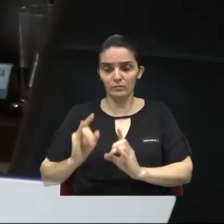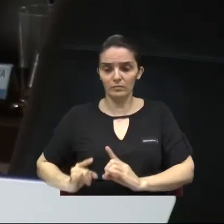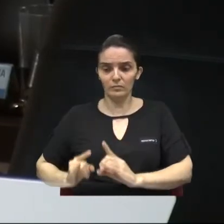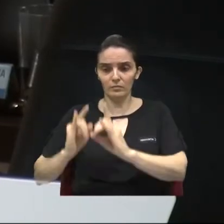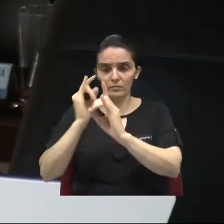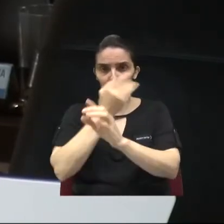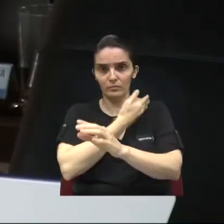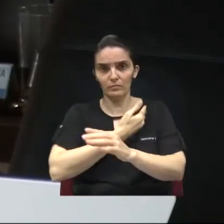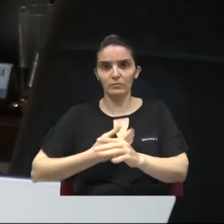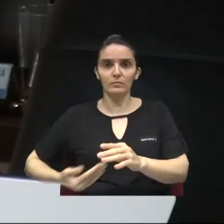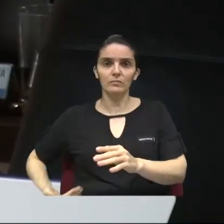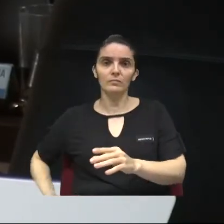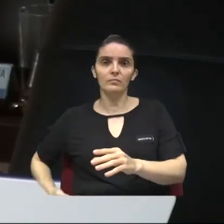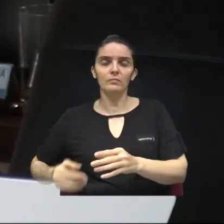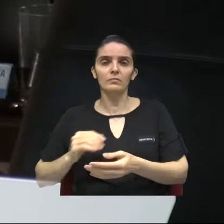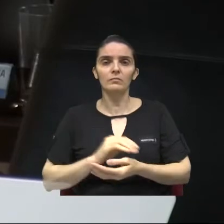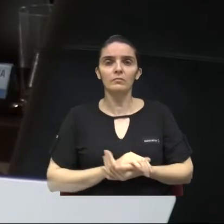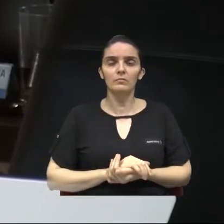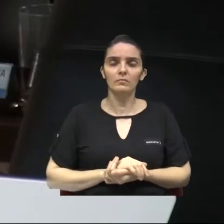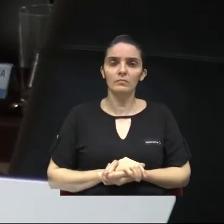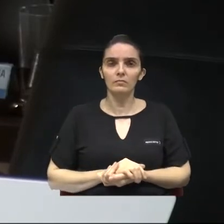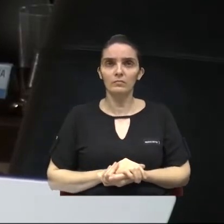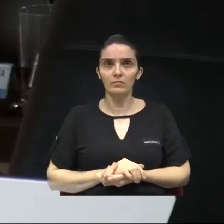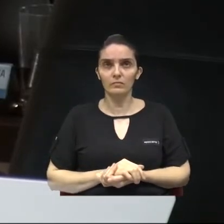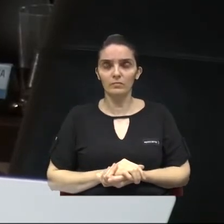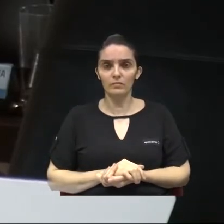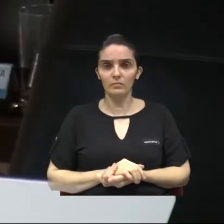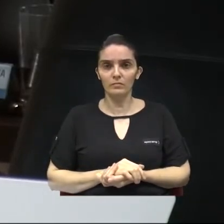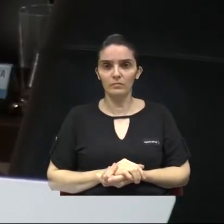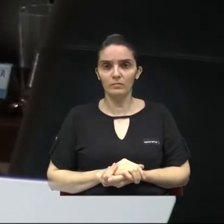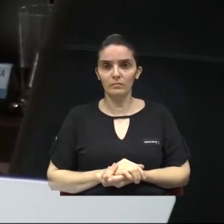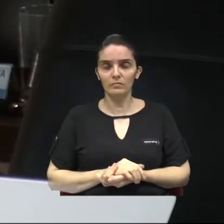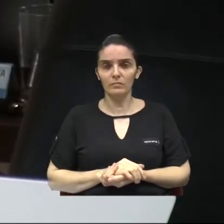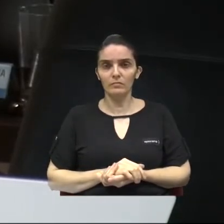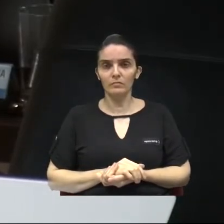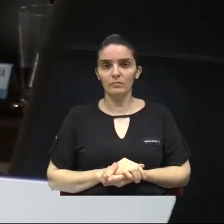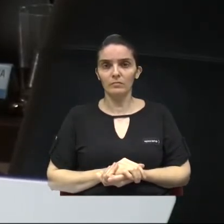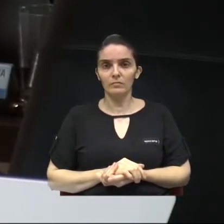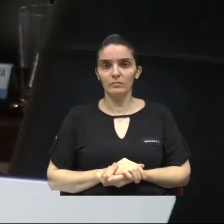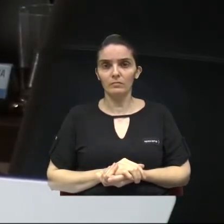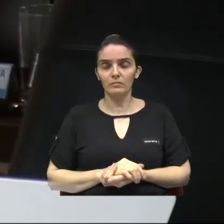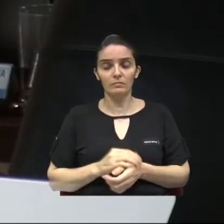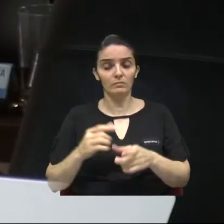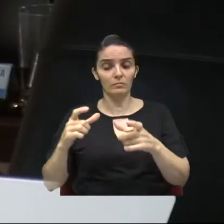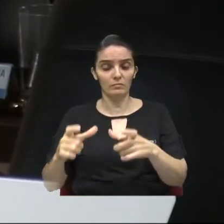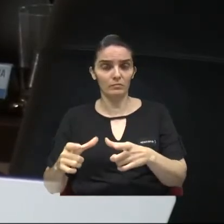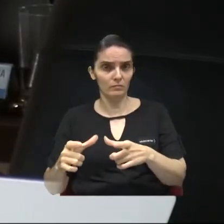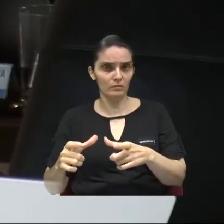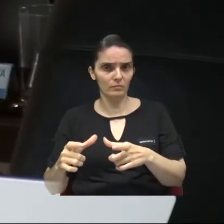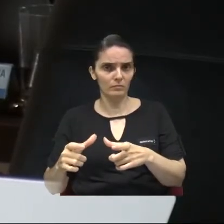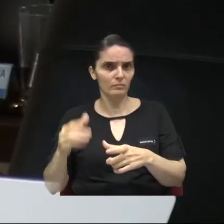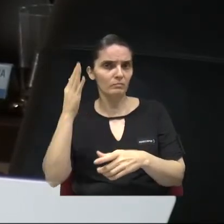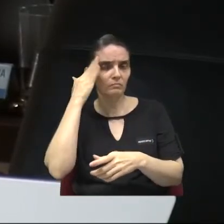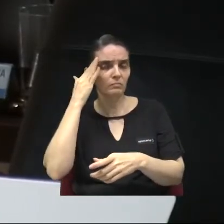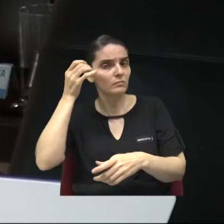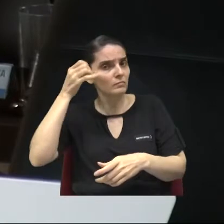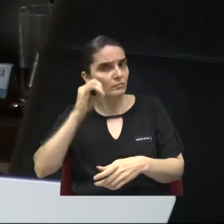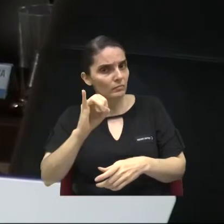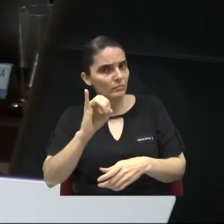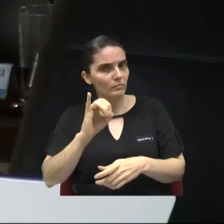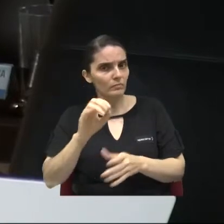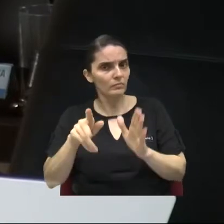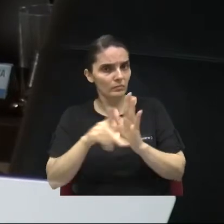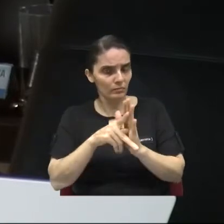muitas vezes, os requerimentos até para motivar, para identificar se realmente é um espaço público. Porque muitos dos espaços,